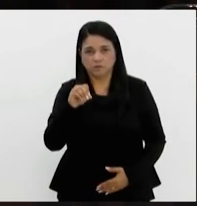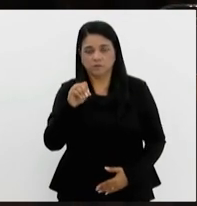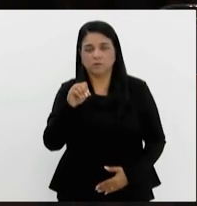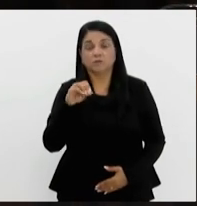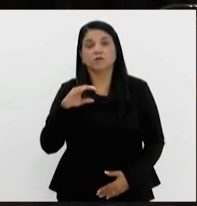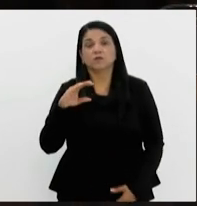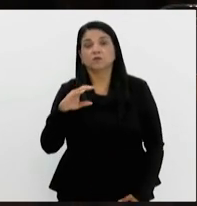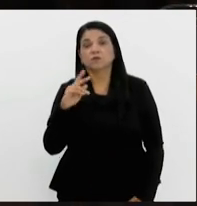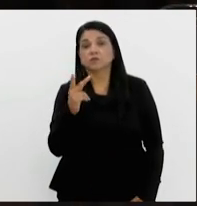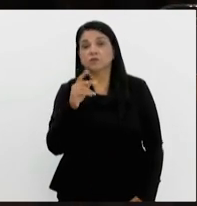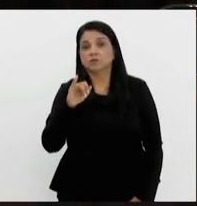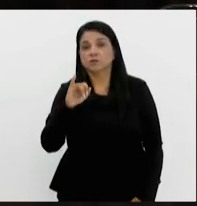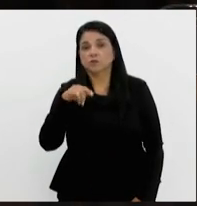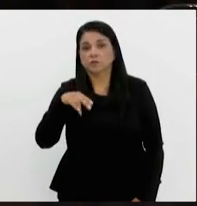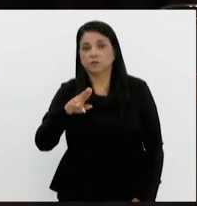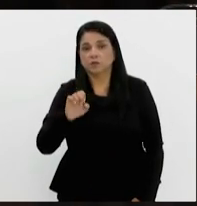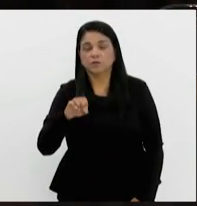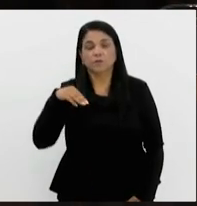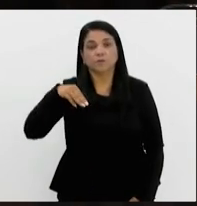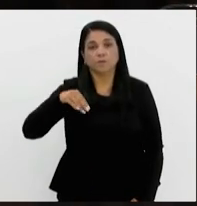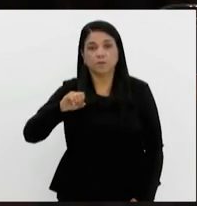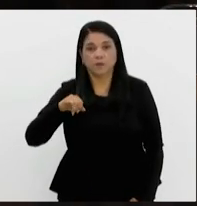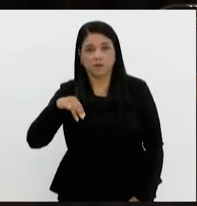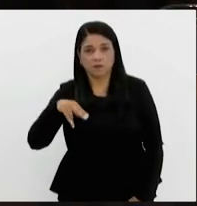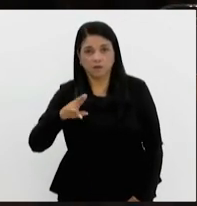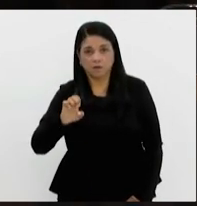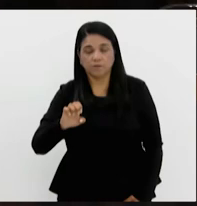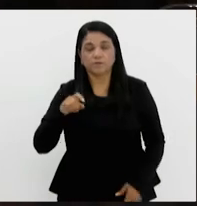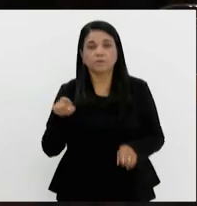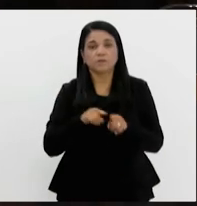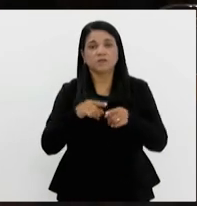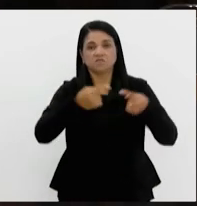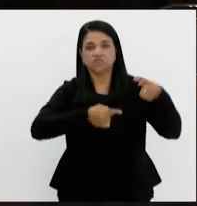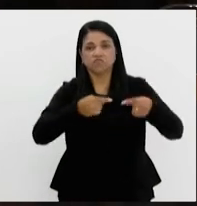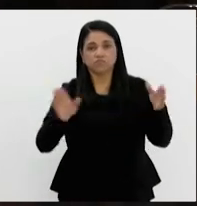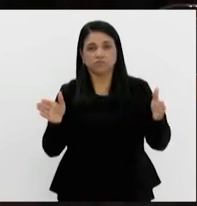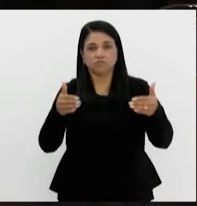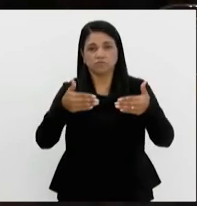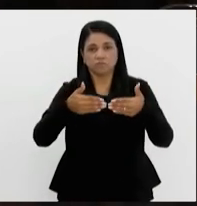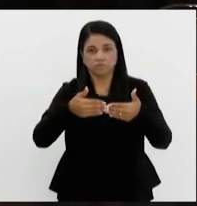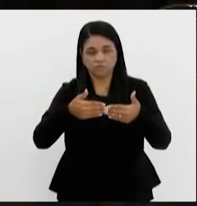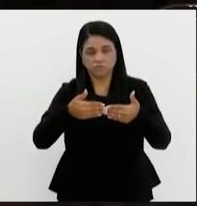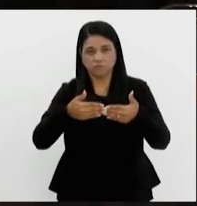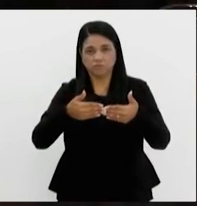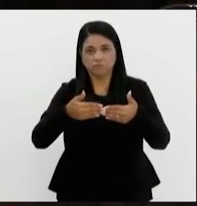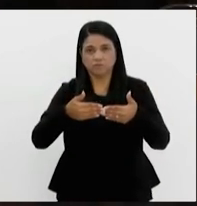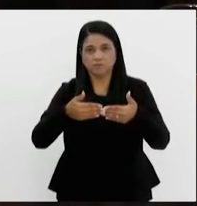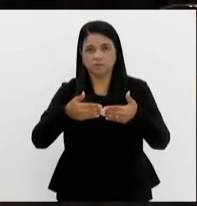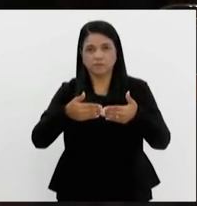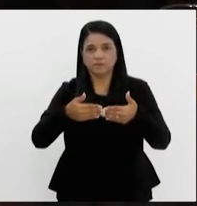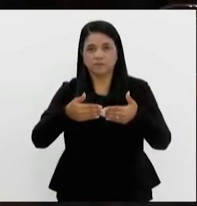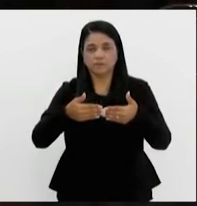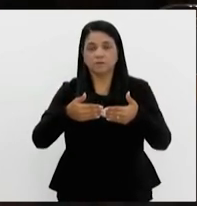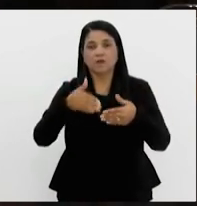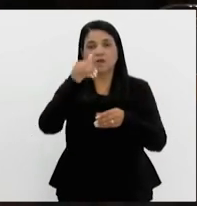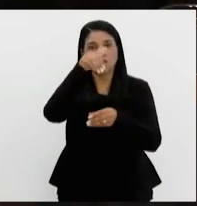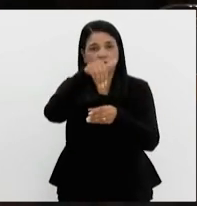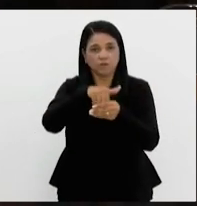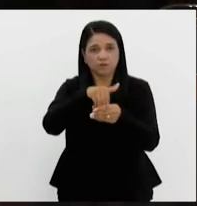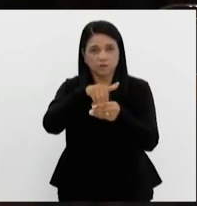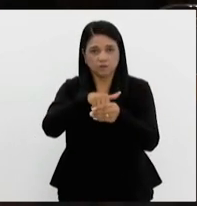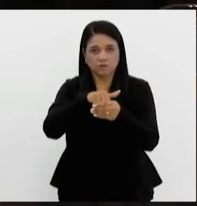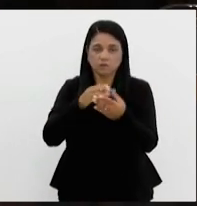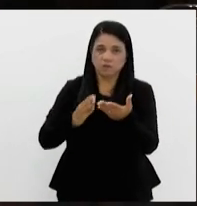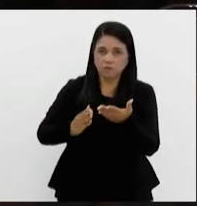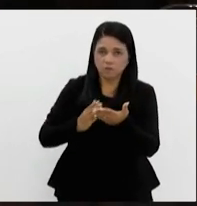Chiquinho da Mangueira, Carlos Mink e Eliomar Coelho. Em discussão, não havendo quem queira discutir, encerrada a discussão. Em votação, os senhores